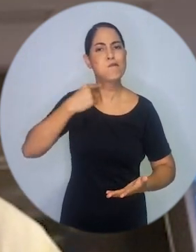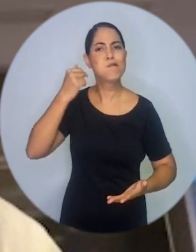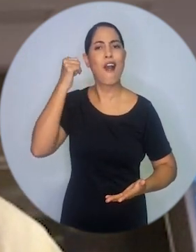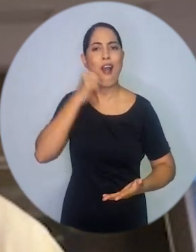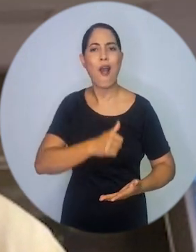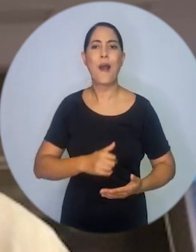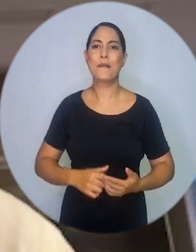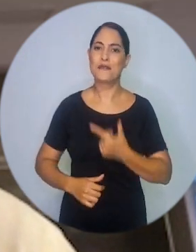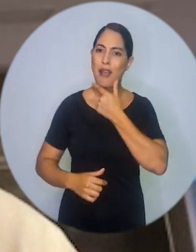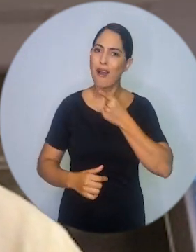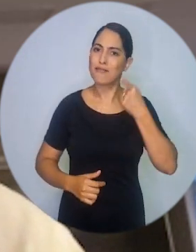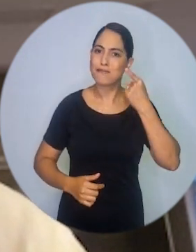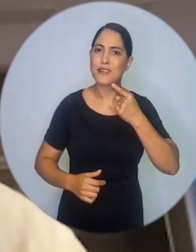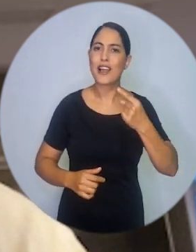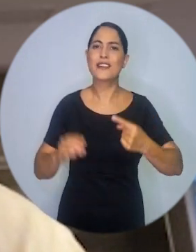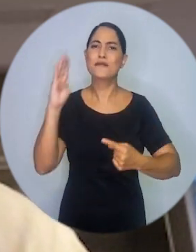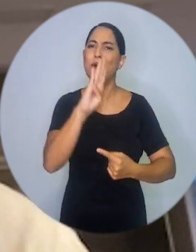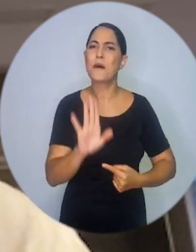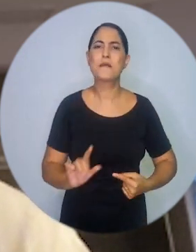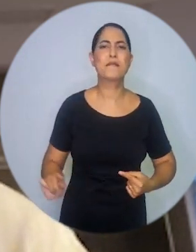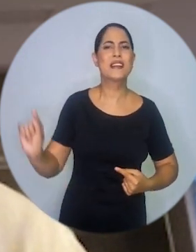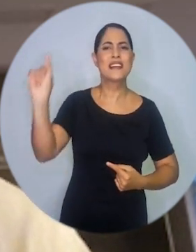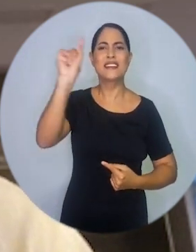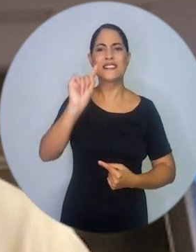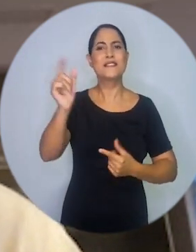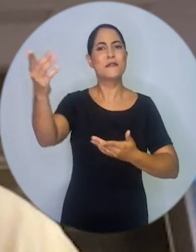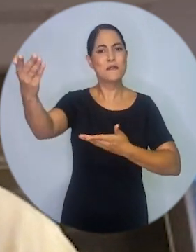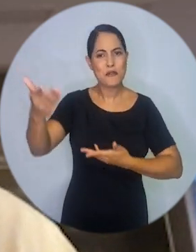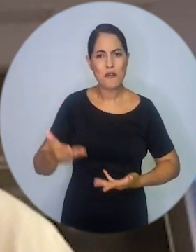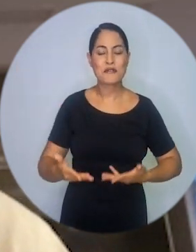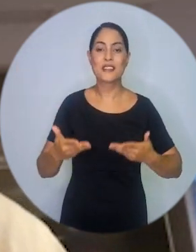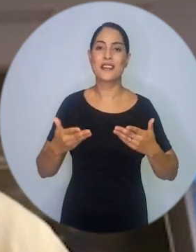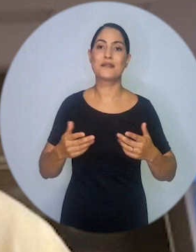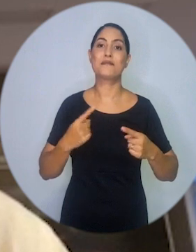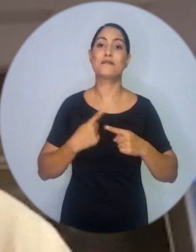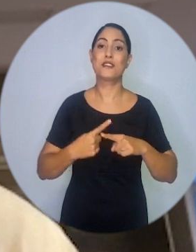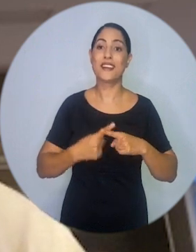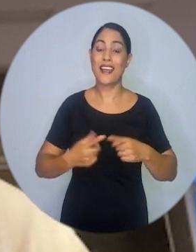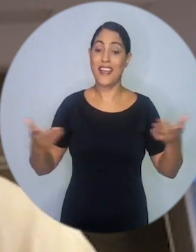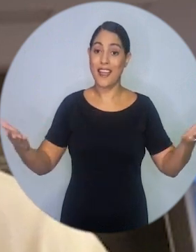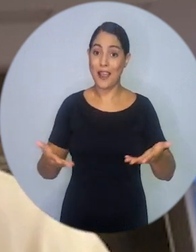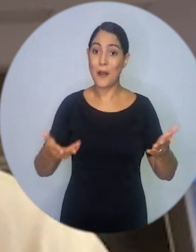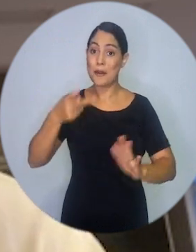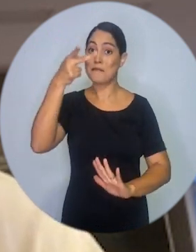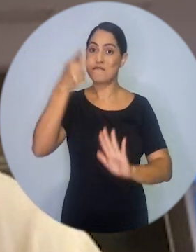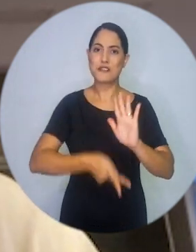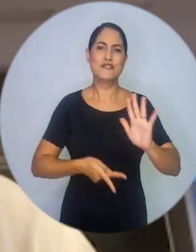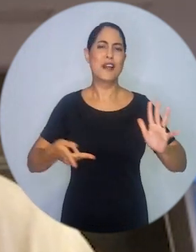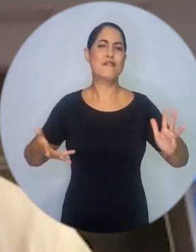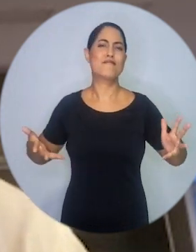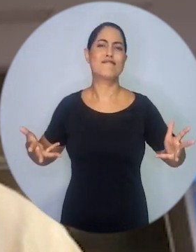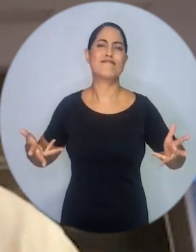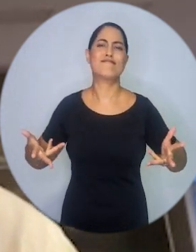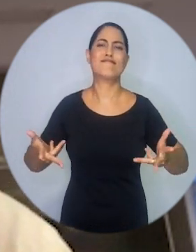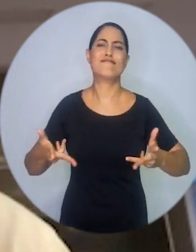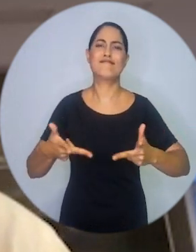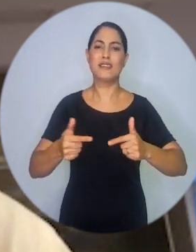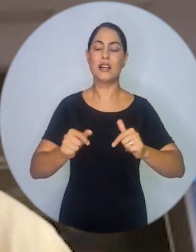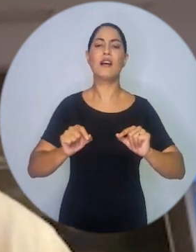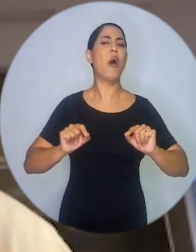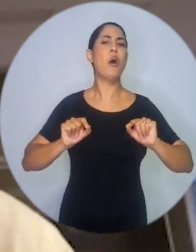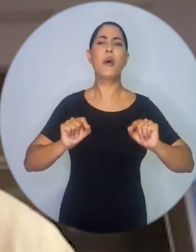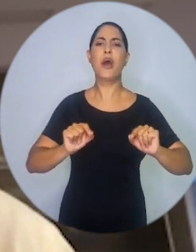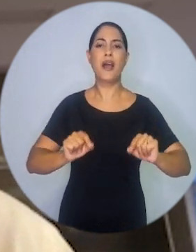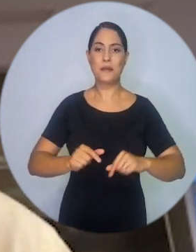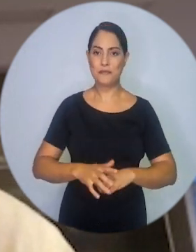brasileira, todas as advogadas e advogados de todo o Brasil para participar desse grandioso projeto